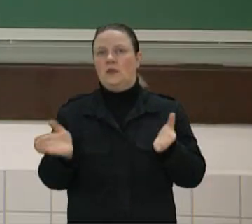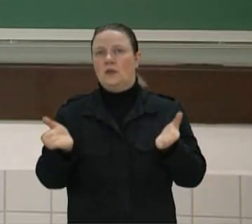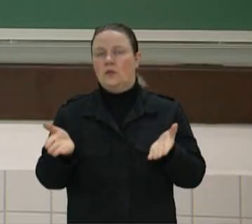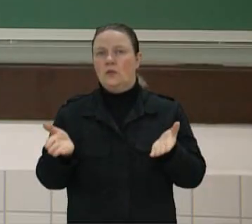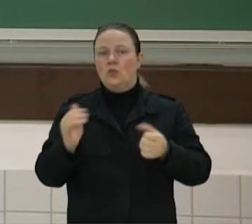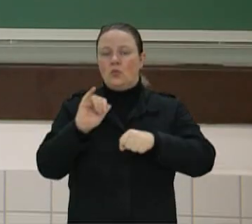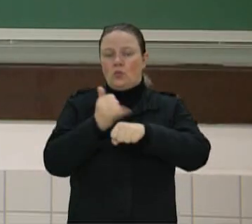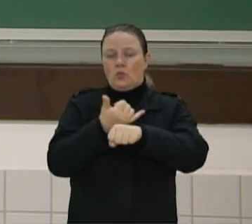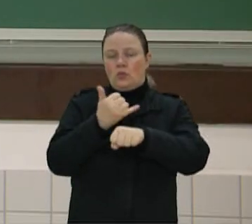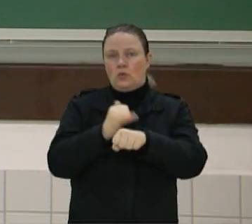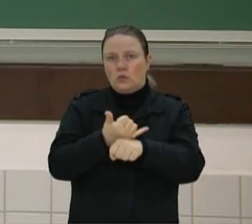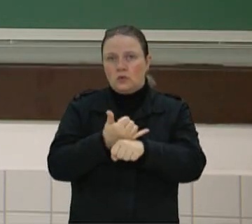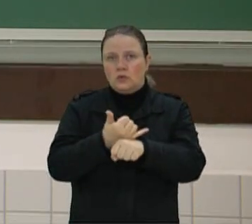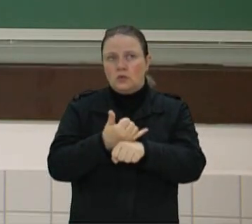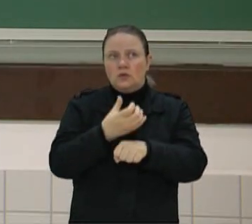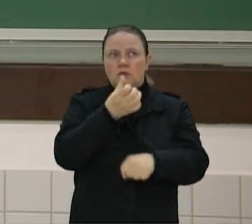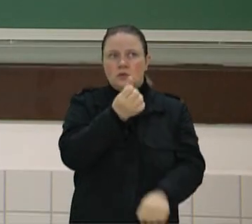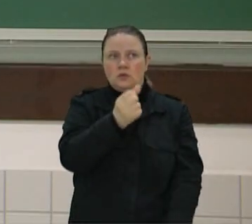de juros foi de